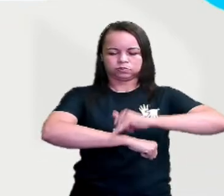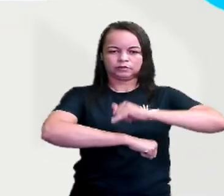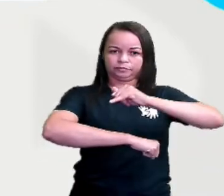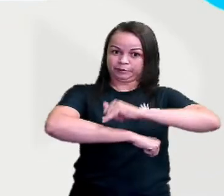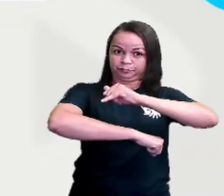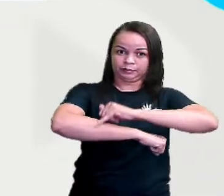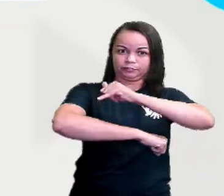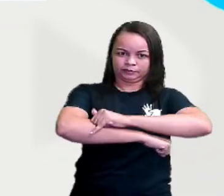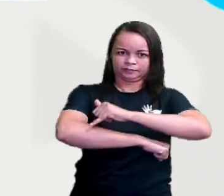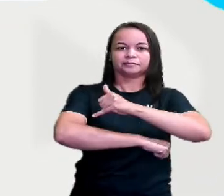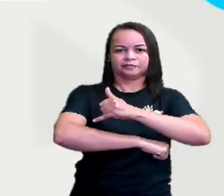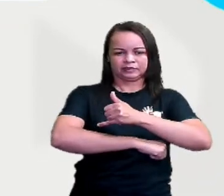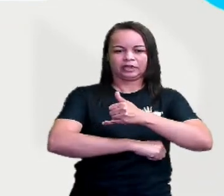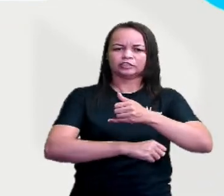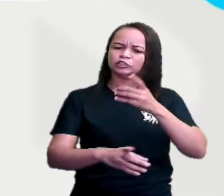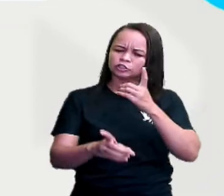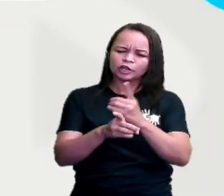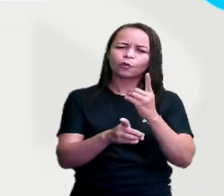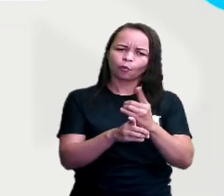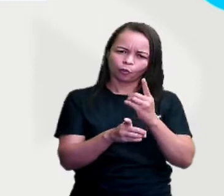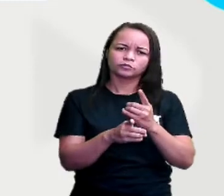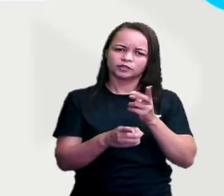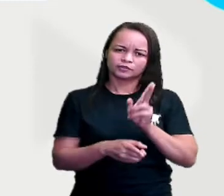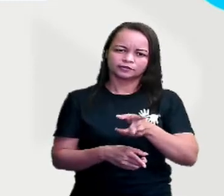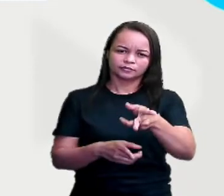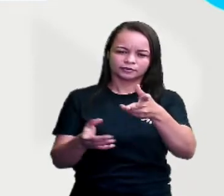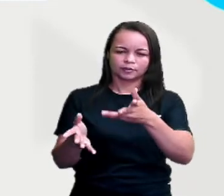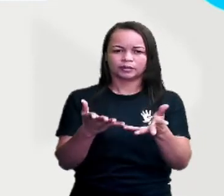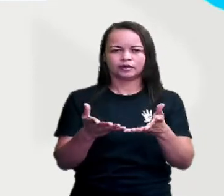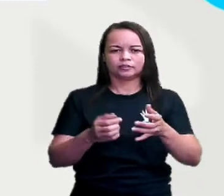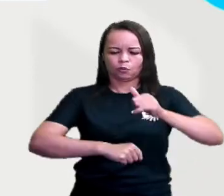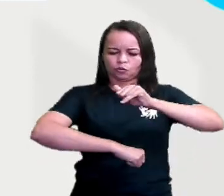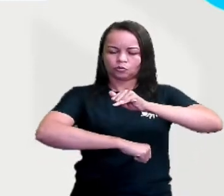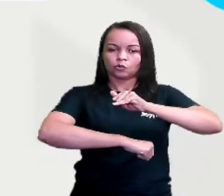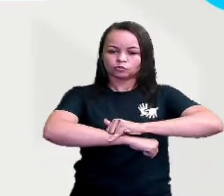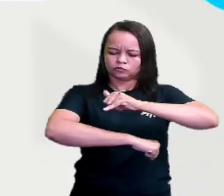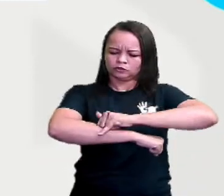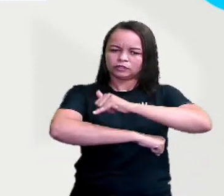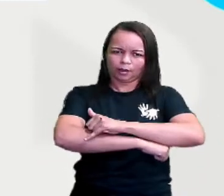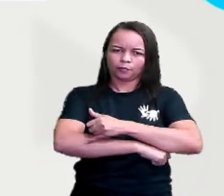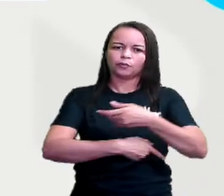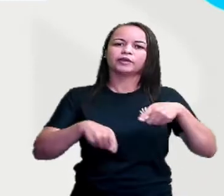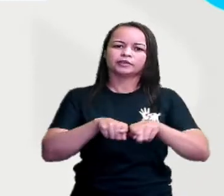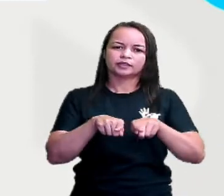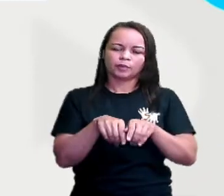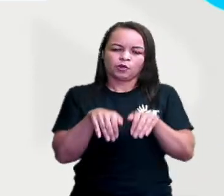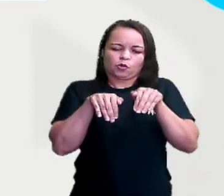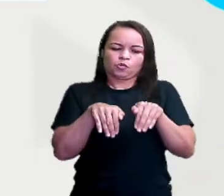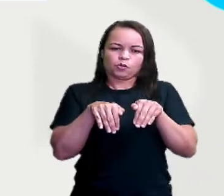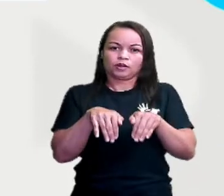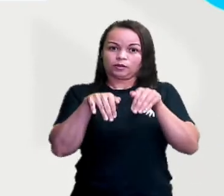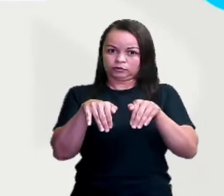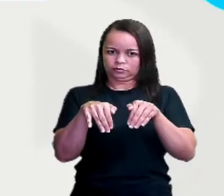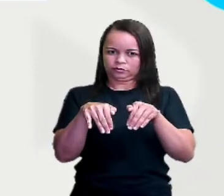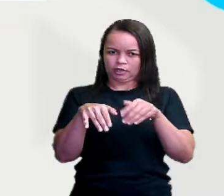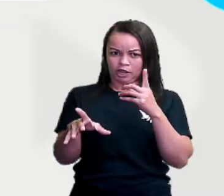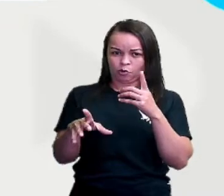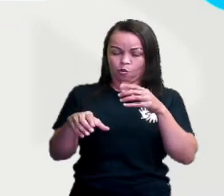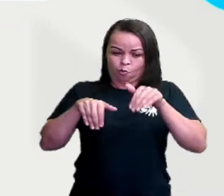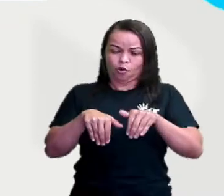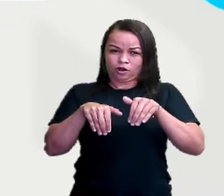que pula, né? Então nós poderíamos colocar o sapo e o canguru. O canguru já não é encontrado aqui na